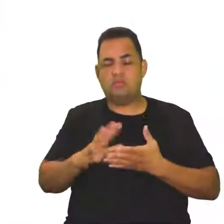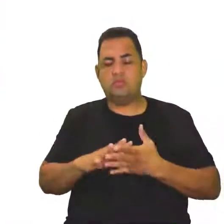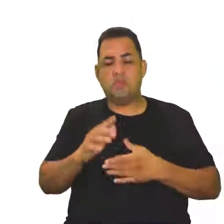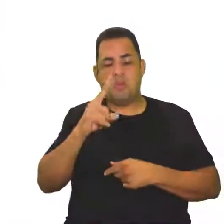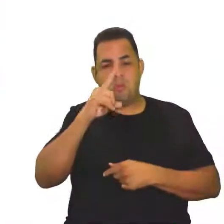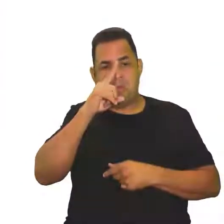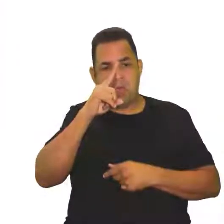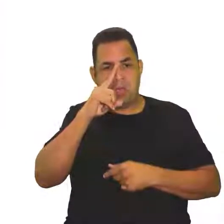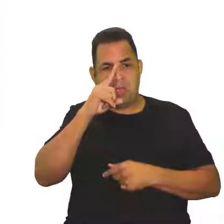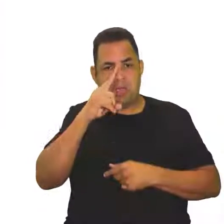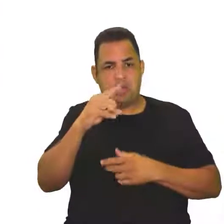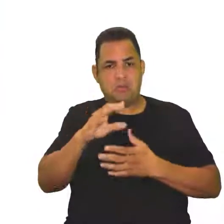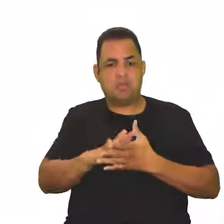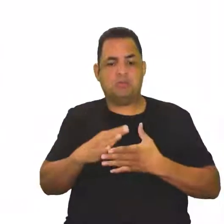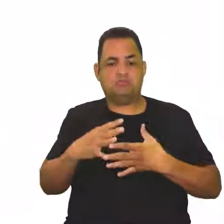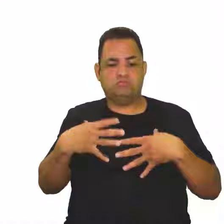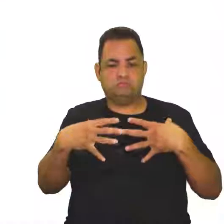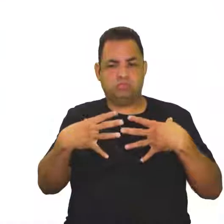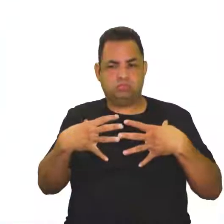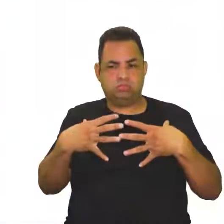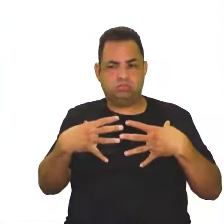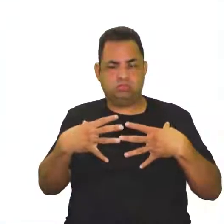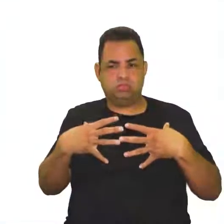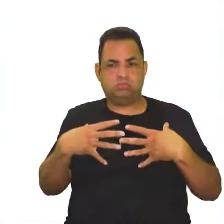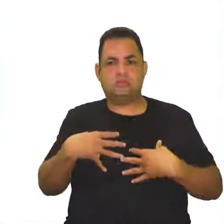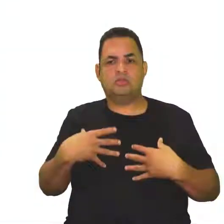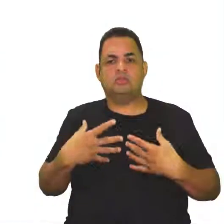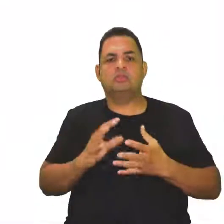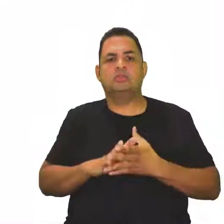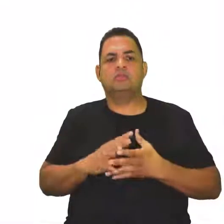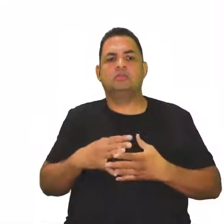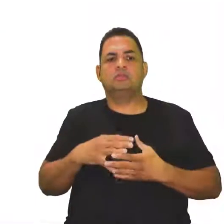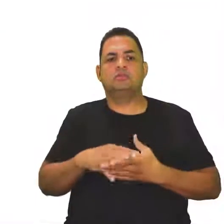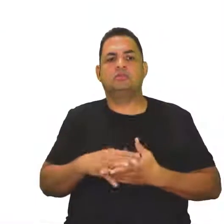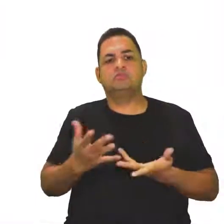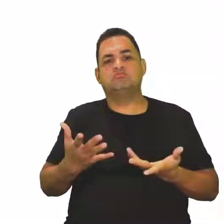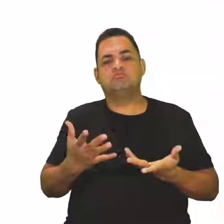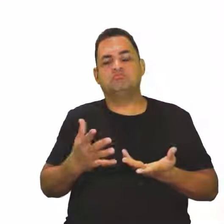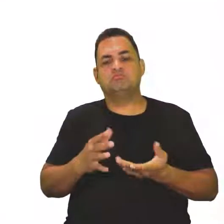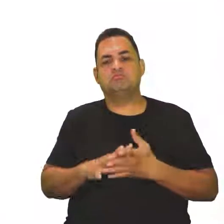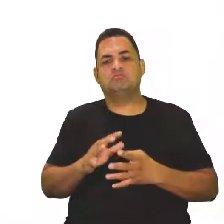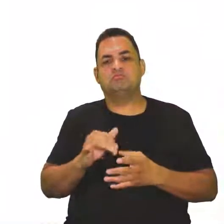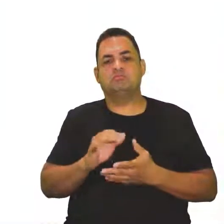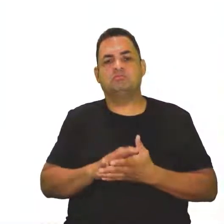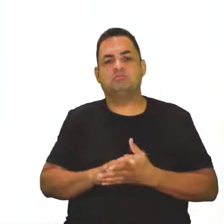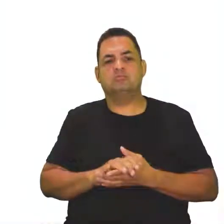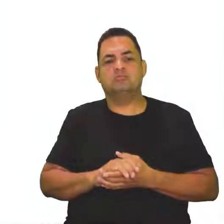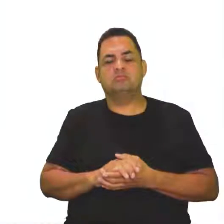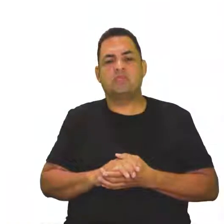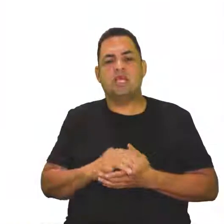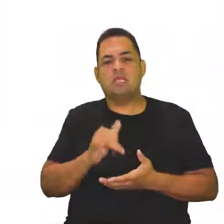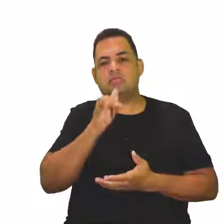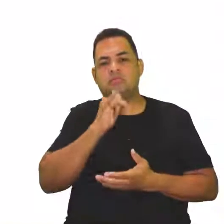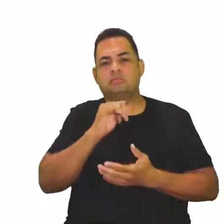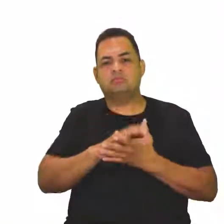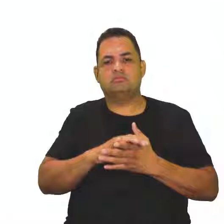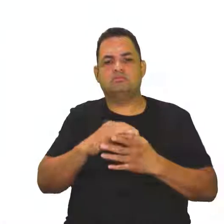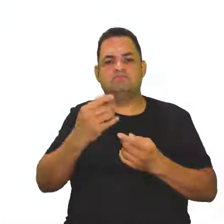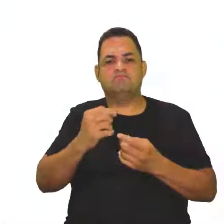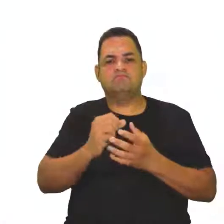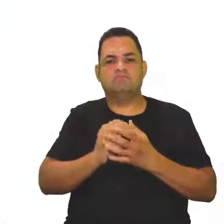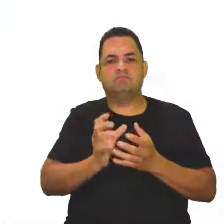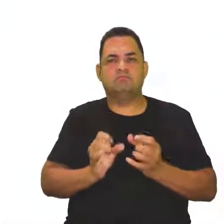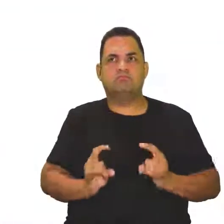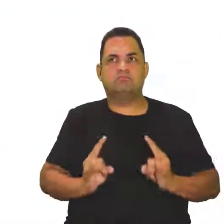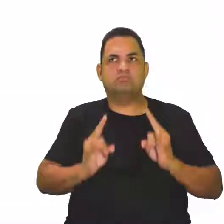um choque elétrico, ou mesmo uma descarga elétrica, por exemplo. Um para-raios é